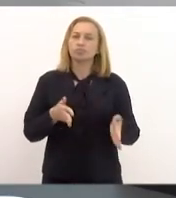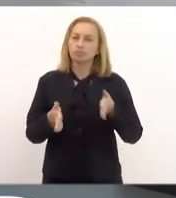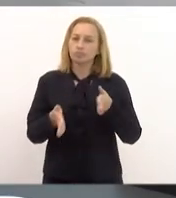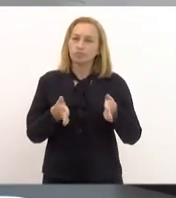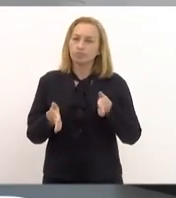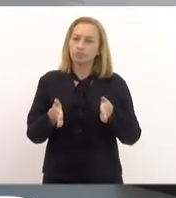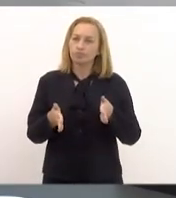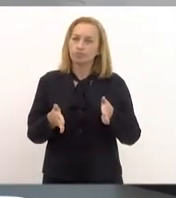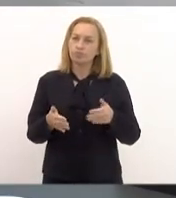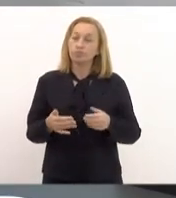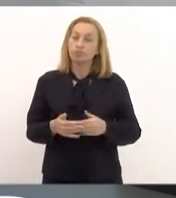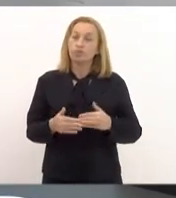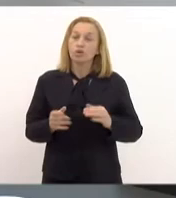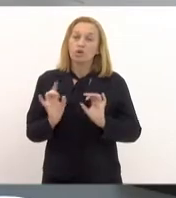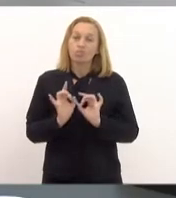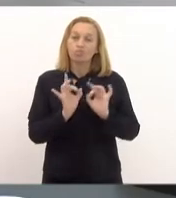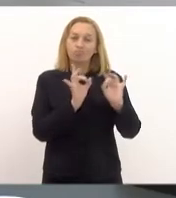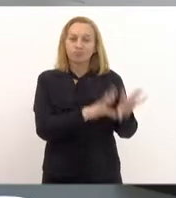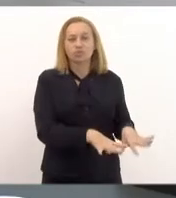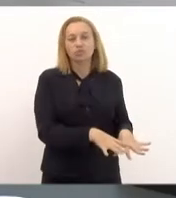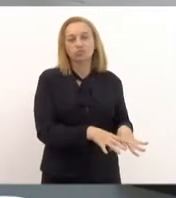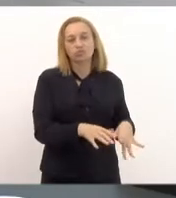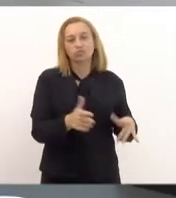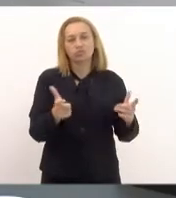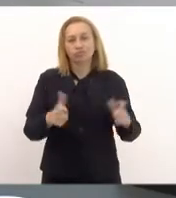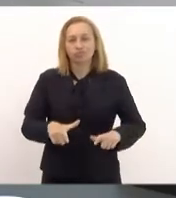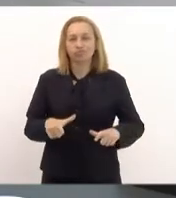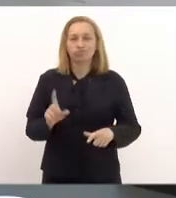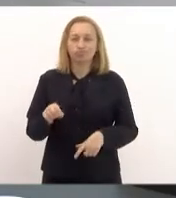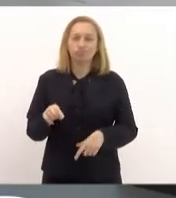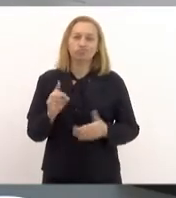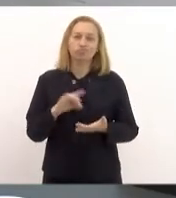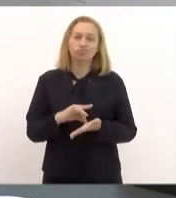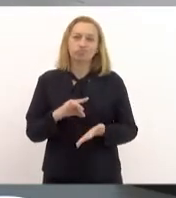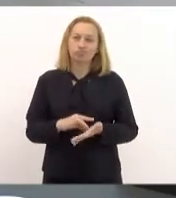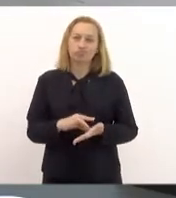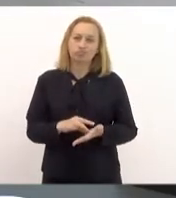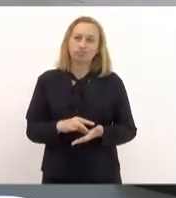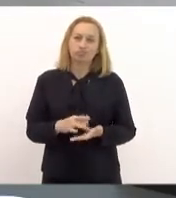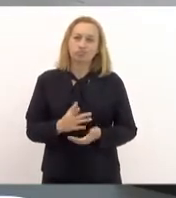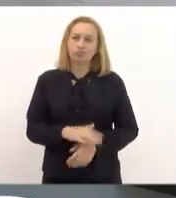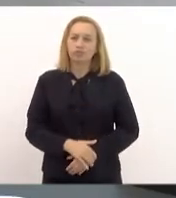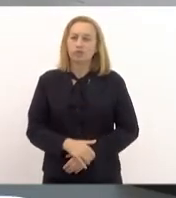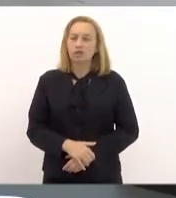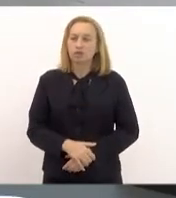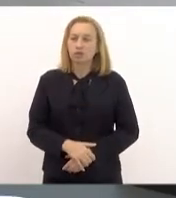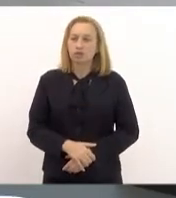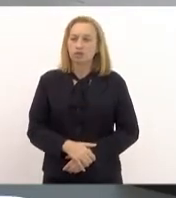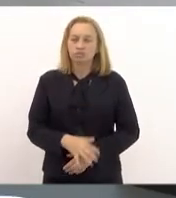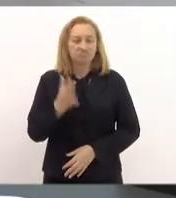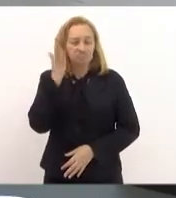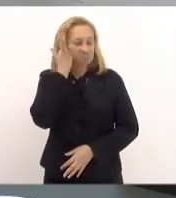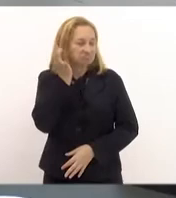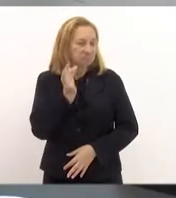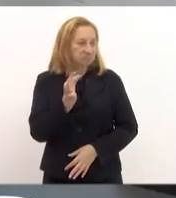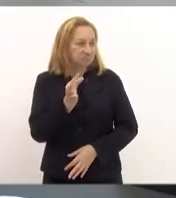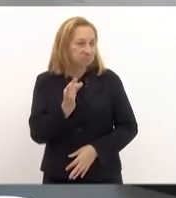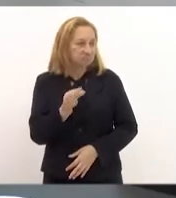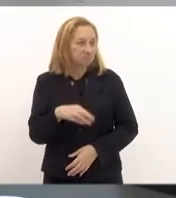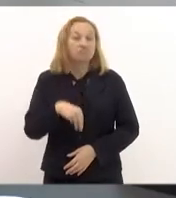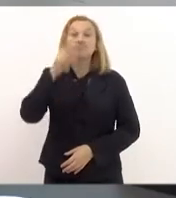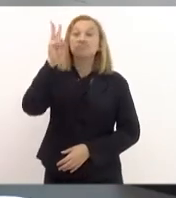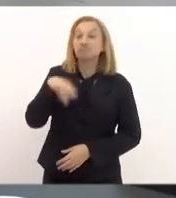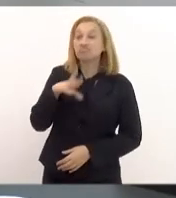processo de abandono do Arco Metropolitano, né? Na verdade, ficamos até um certo tempo sem saber quem